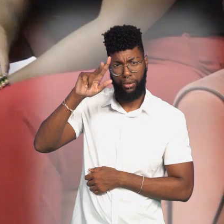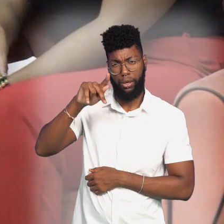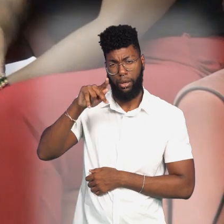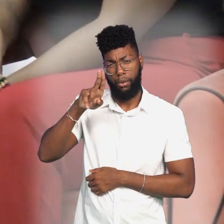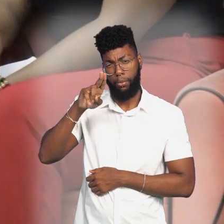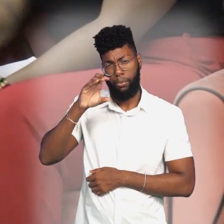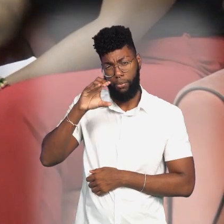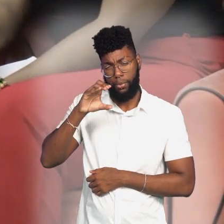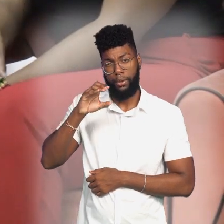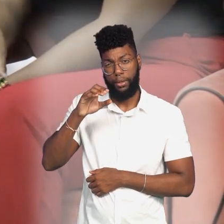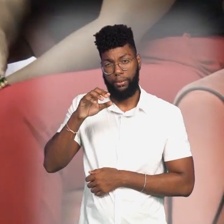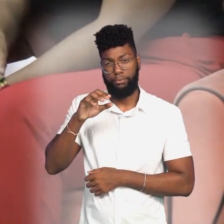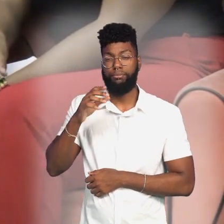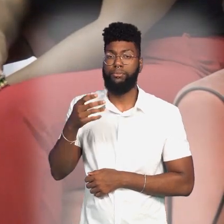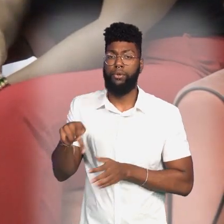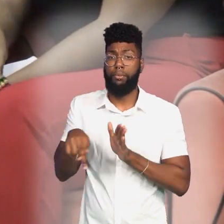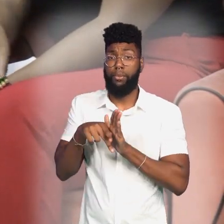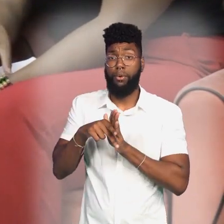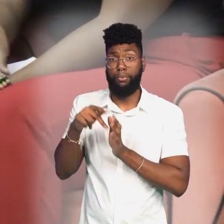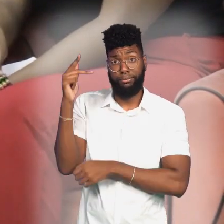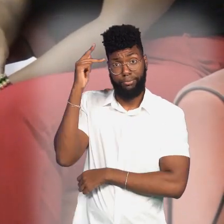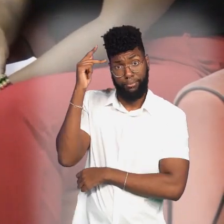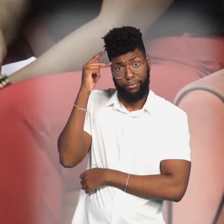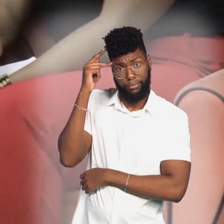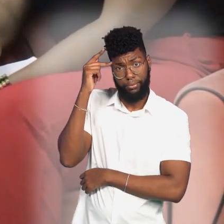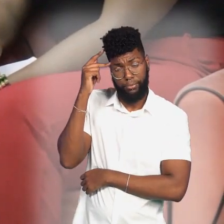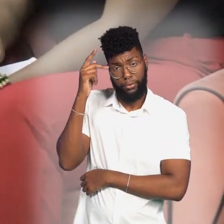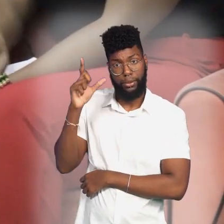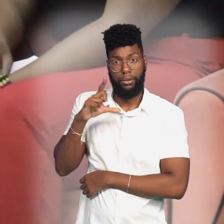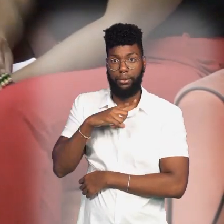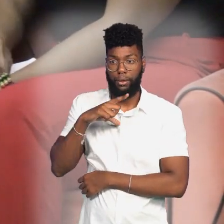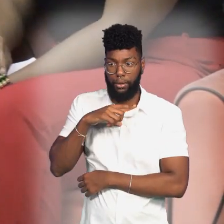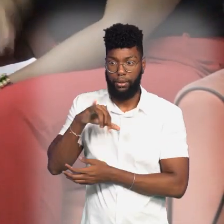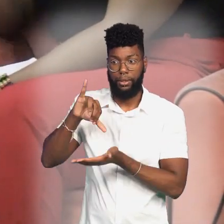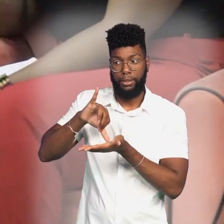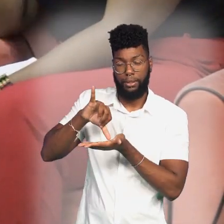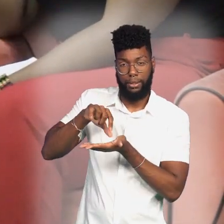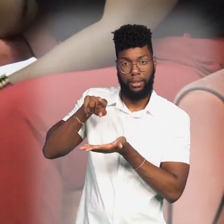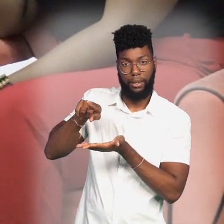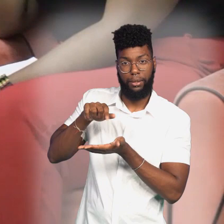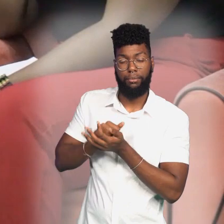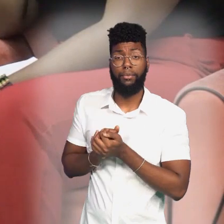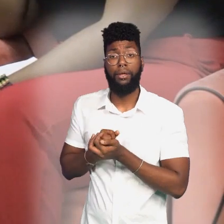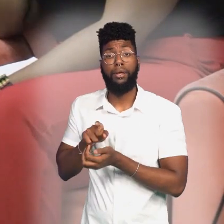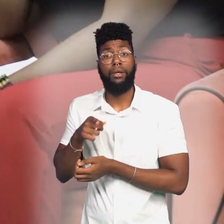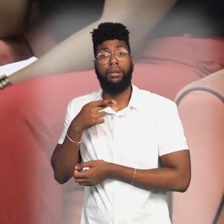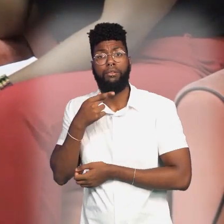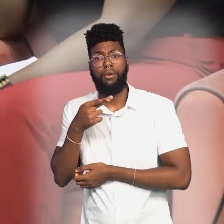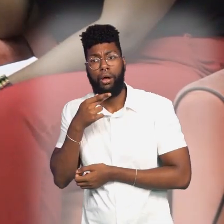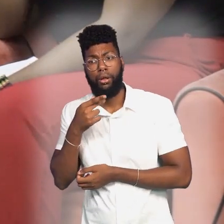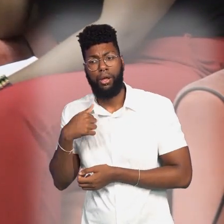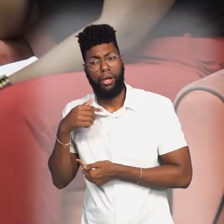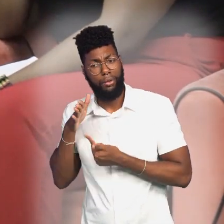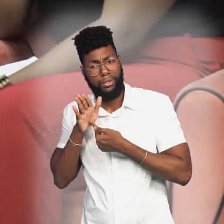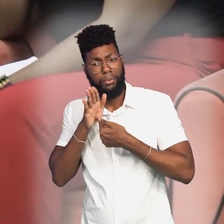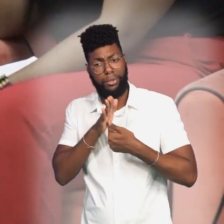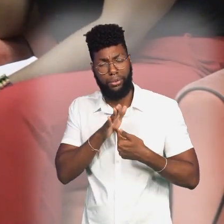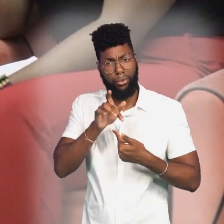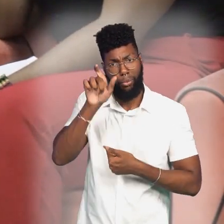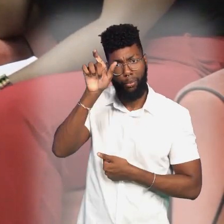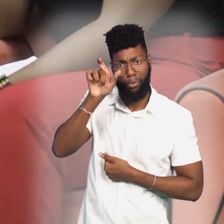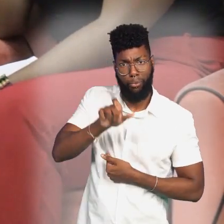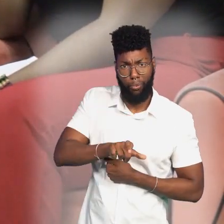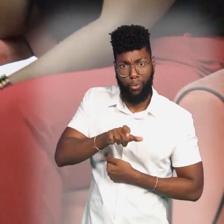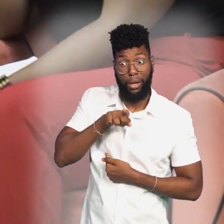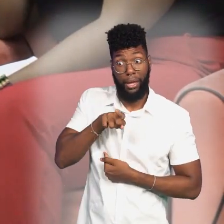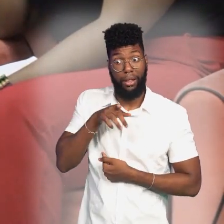sede lá. Isso. E aí ele me falou, quando a gente conheceu, ele frequentava o restaurante, vou te apresentar uma pessoa que vai